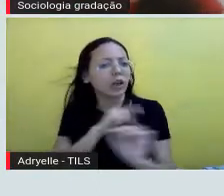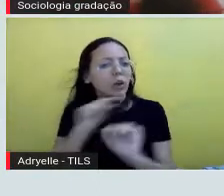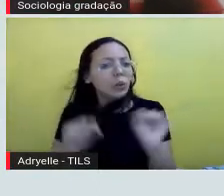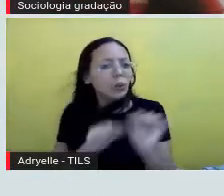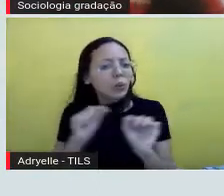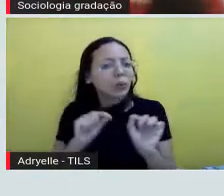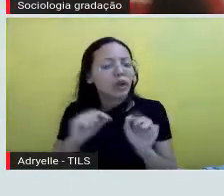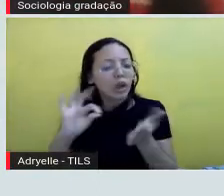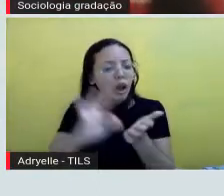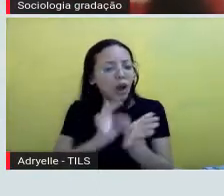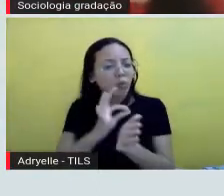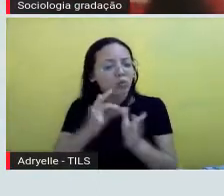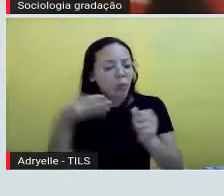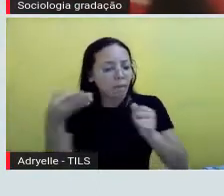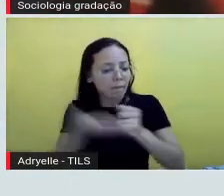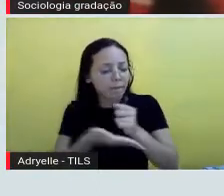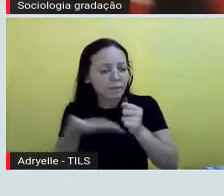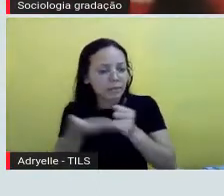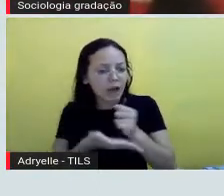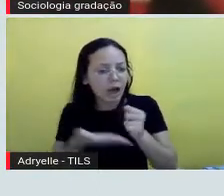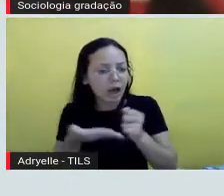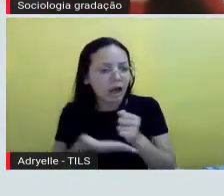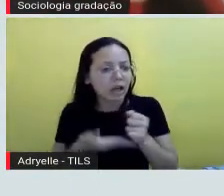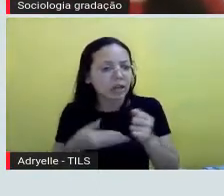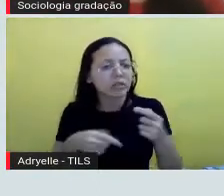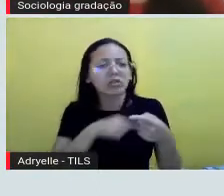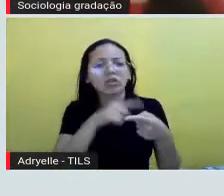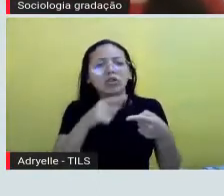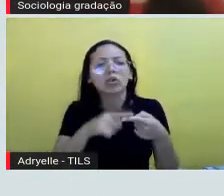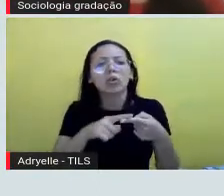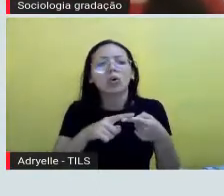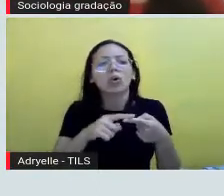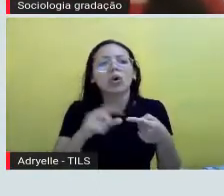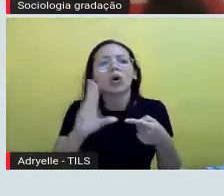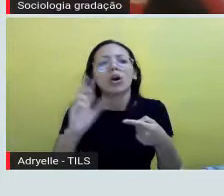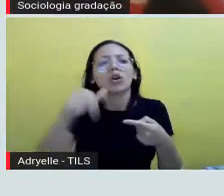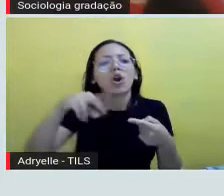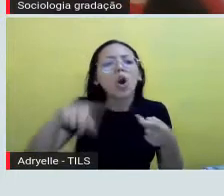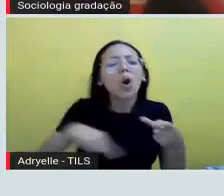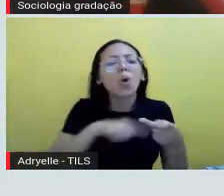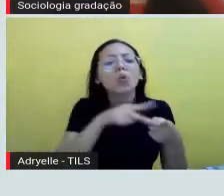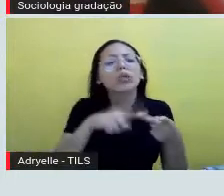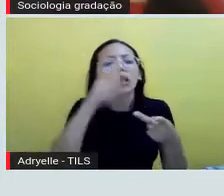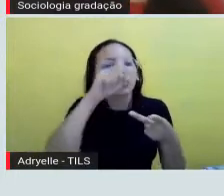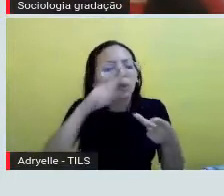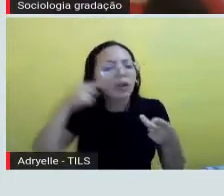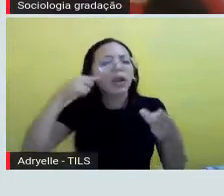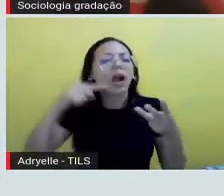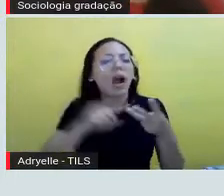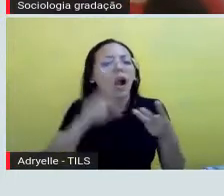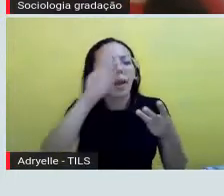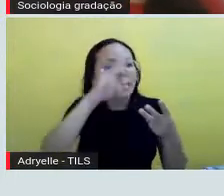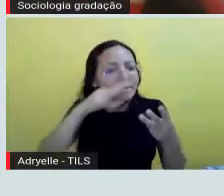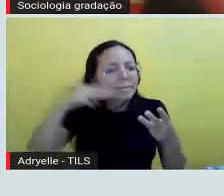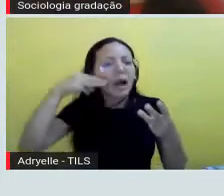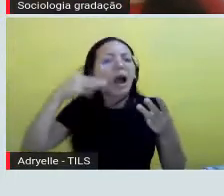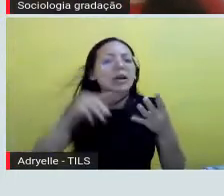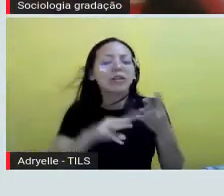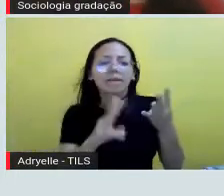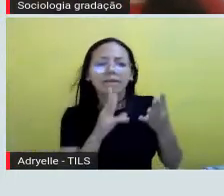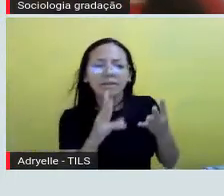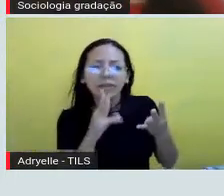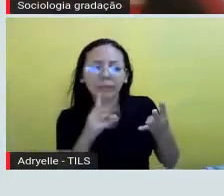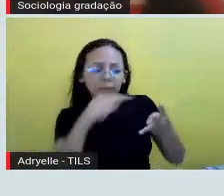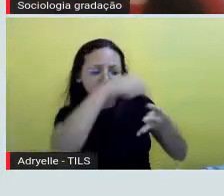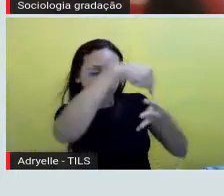pensadores básicos, né? Comte, Durkheim, Marx, Weber, que são esses pilares que a gente